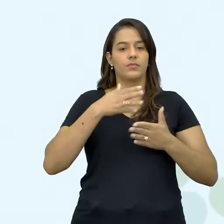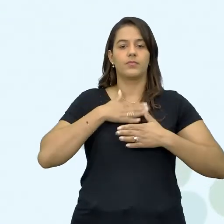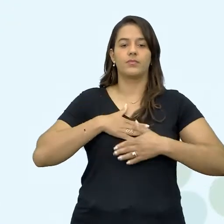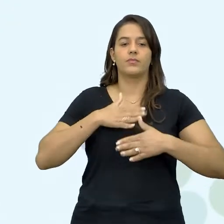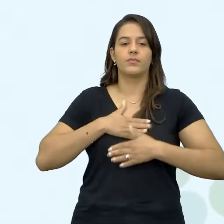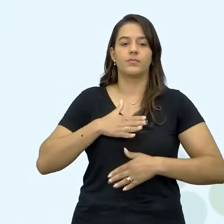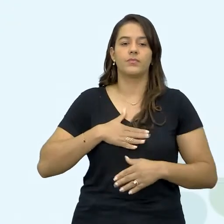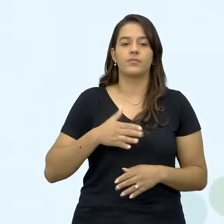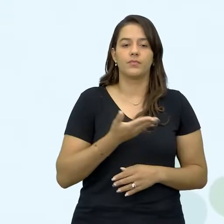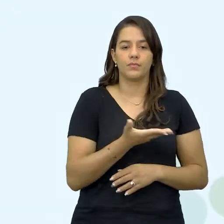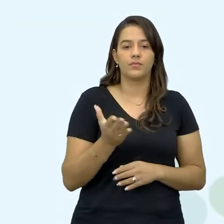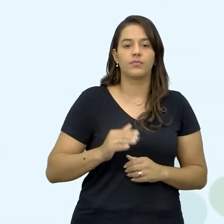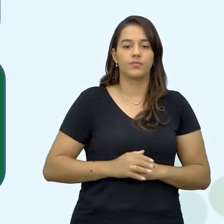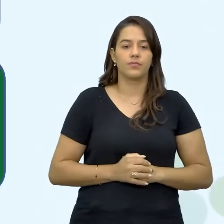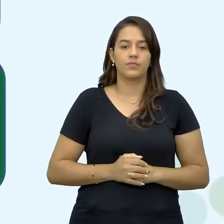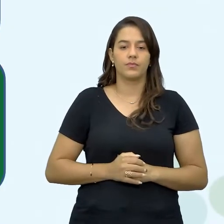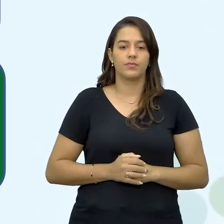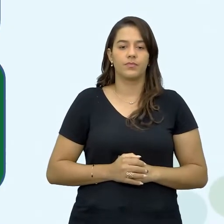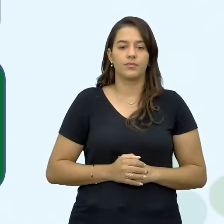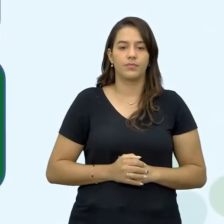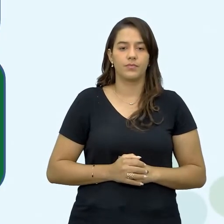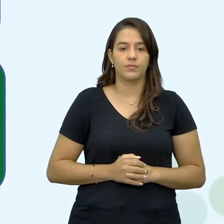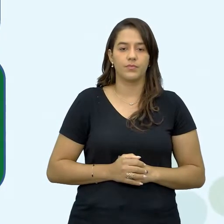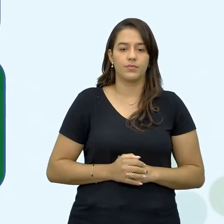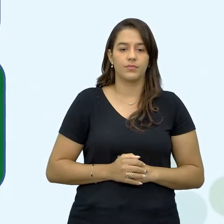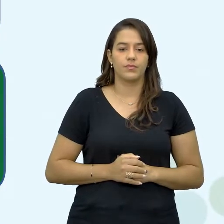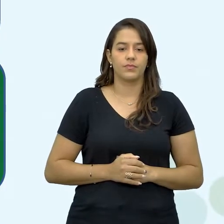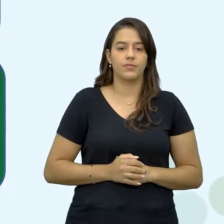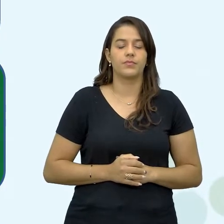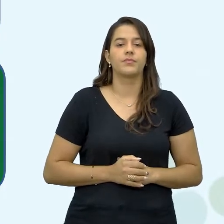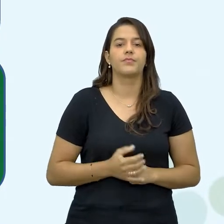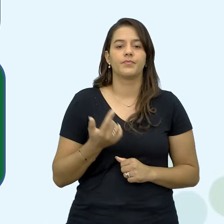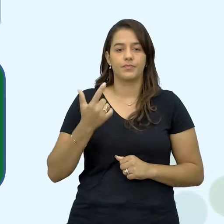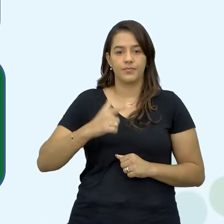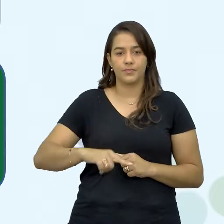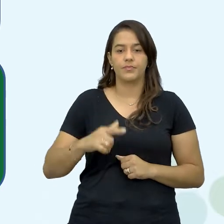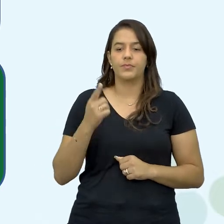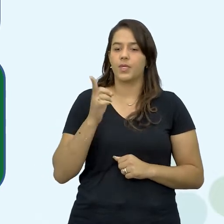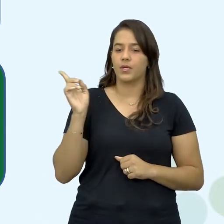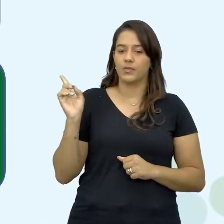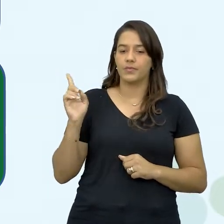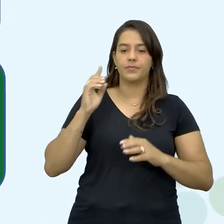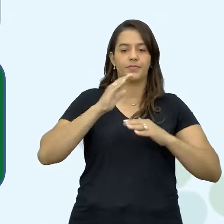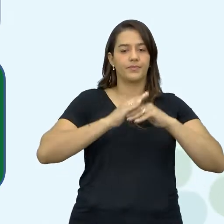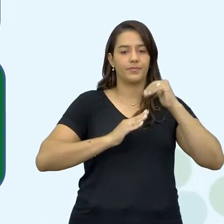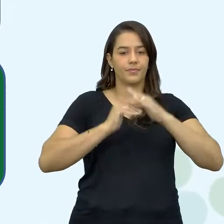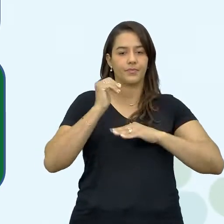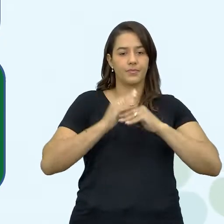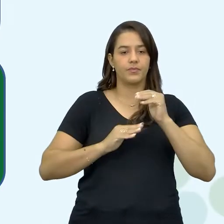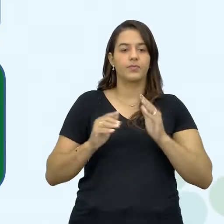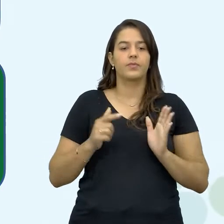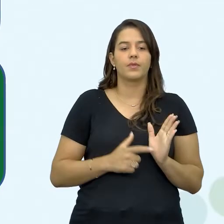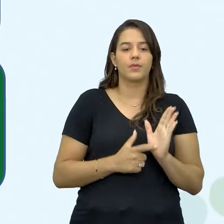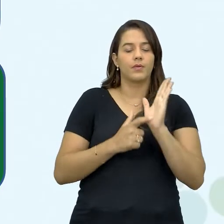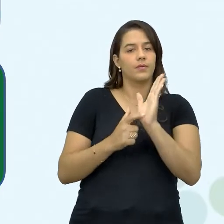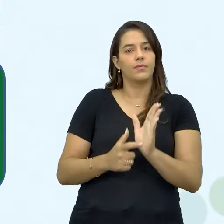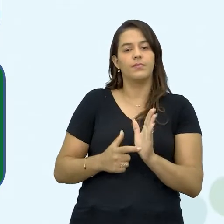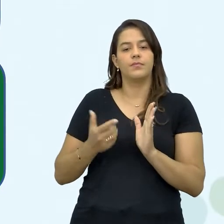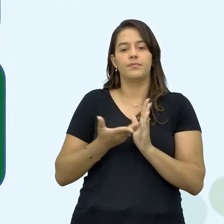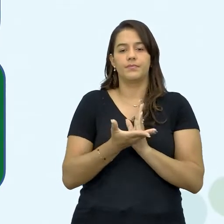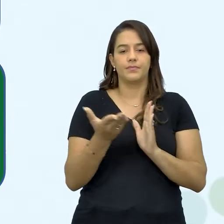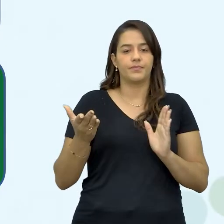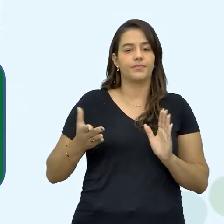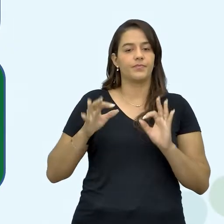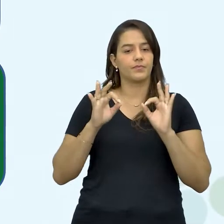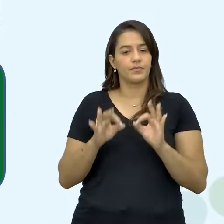pouco melhor do material. Show! Passando aqui a gente tem as famosas habilidades aí, que é o que a gente vai estar trabalhando